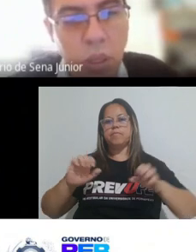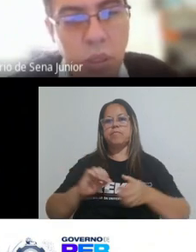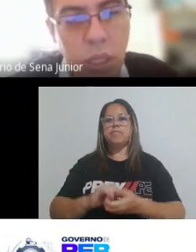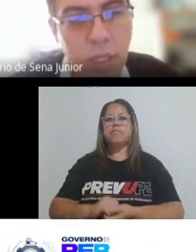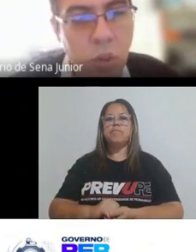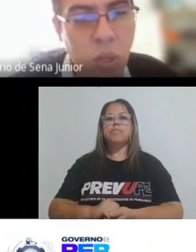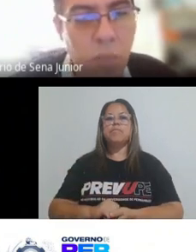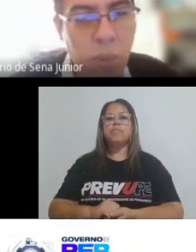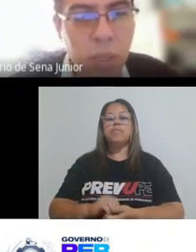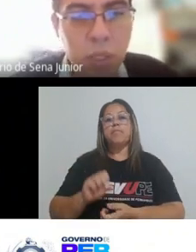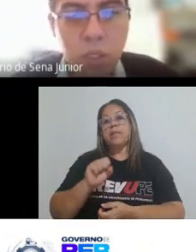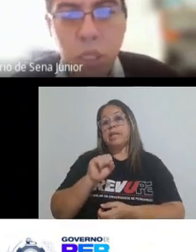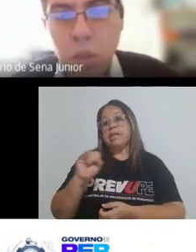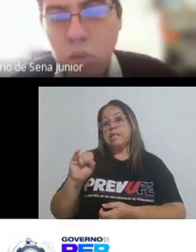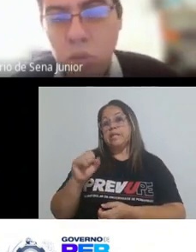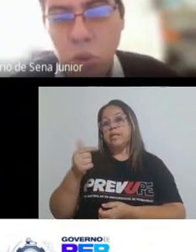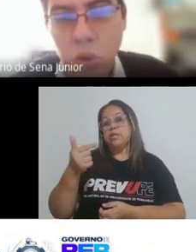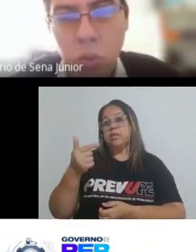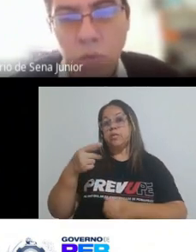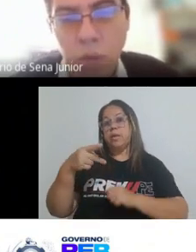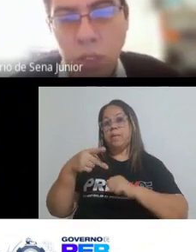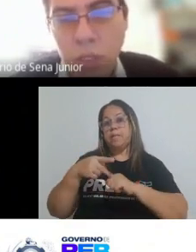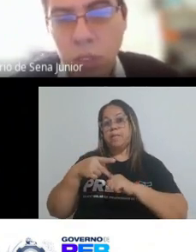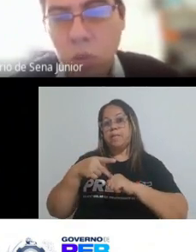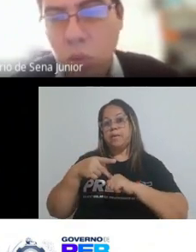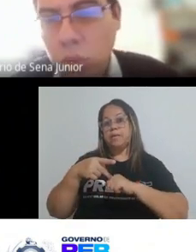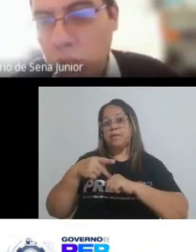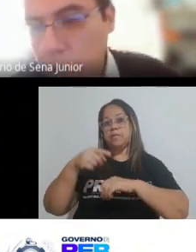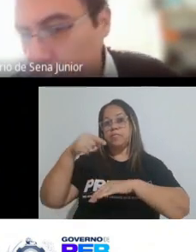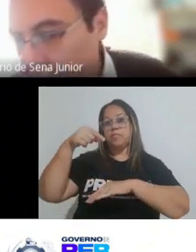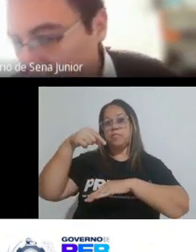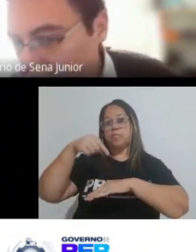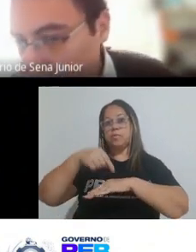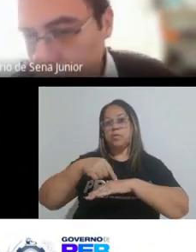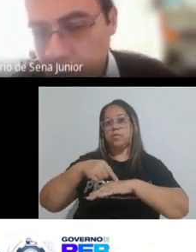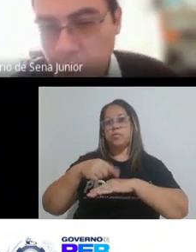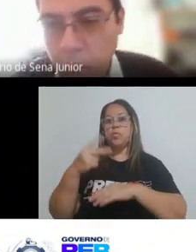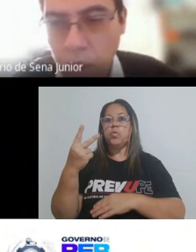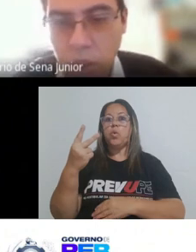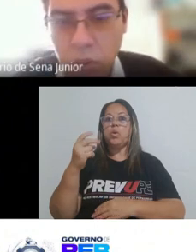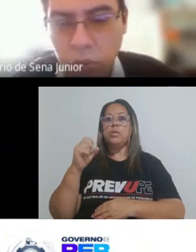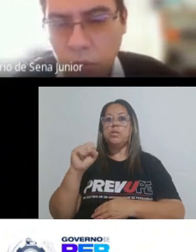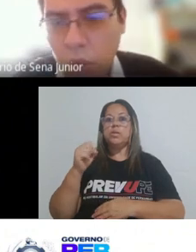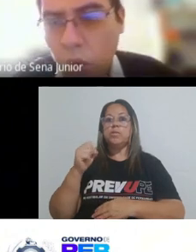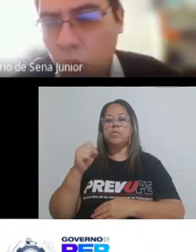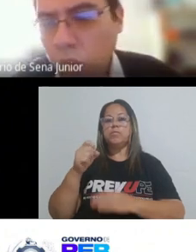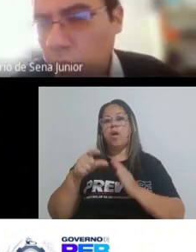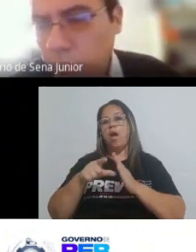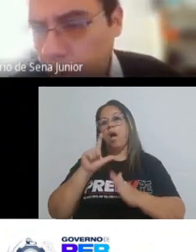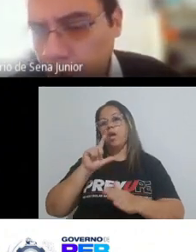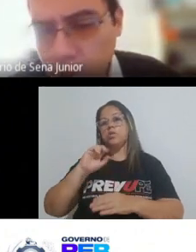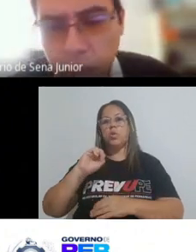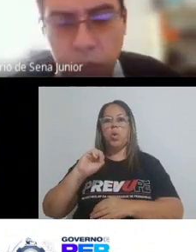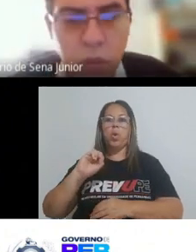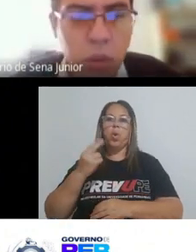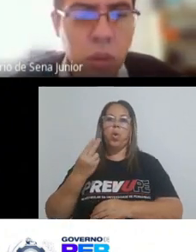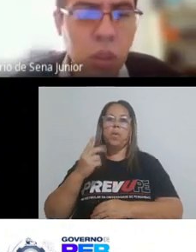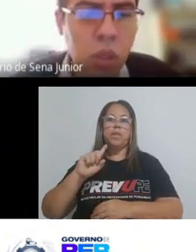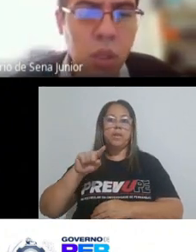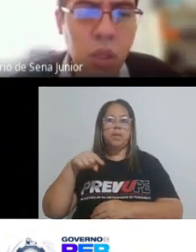Se a segunda pedra chega ao solo com a diferença de dois segundos antes ou depois,